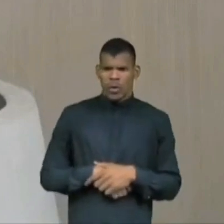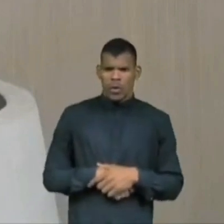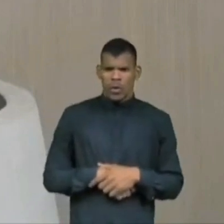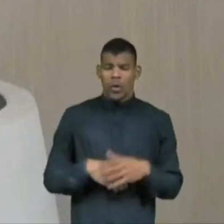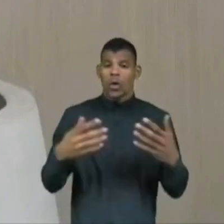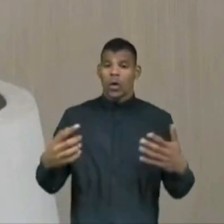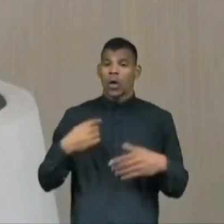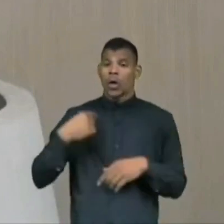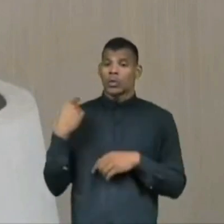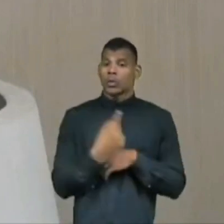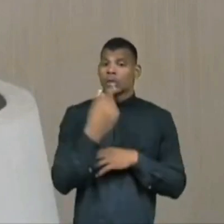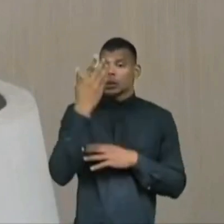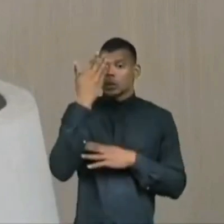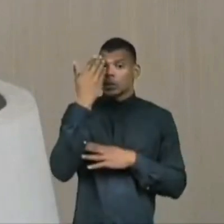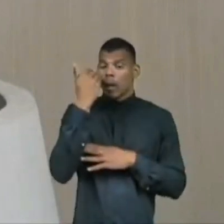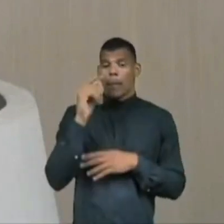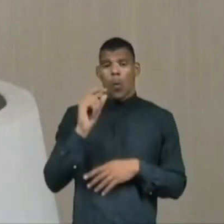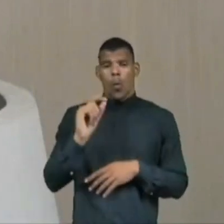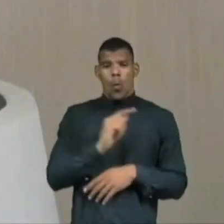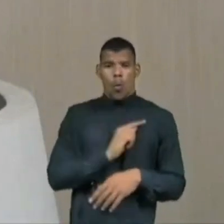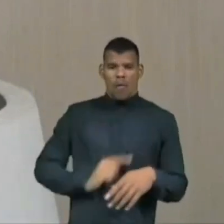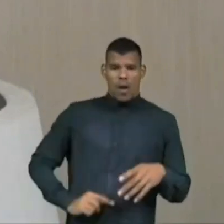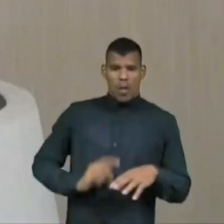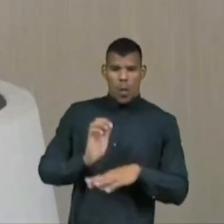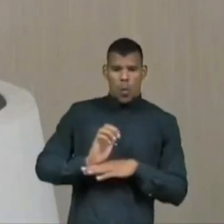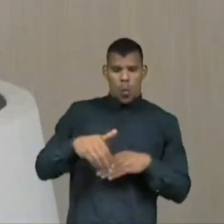Nós sabemos que o governador do estado